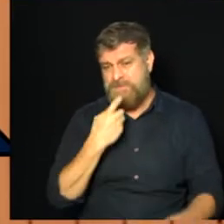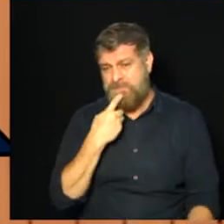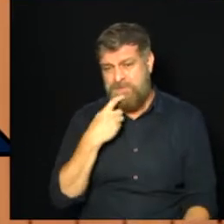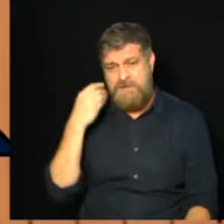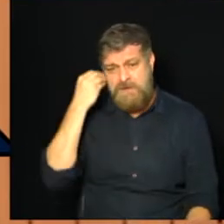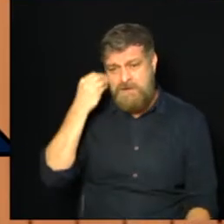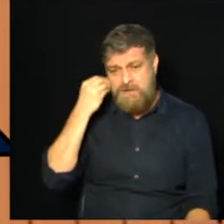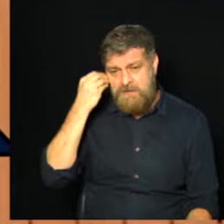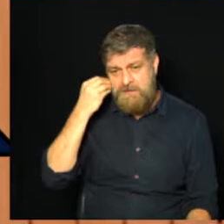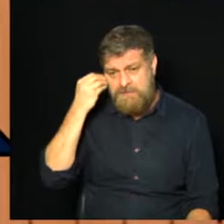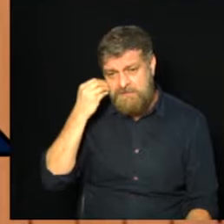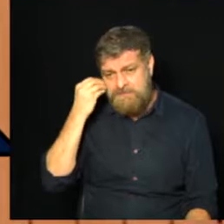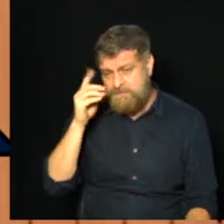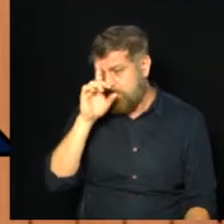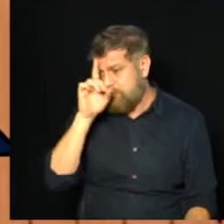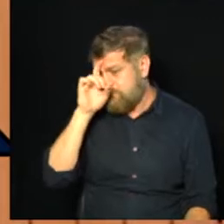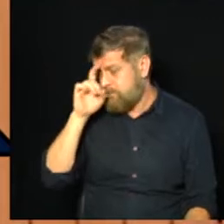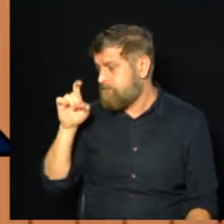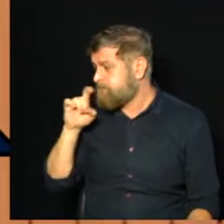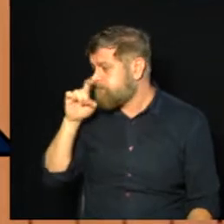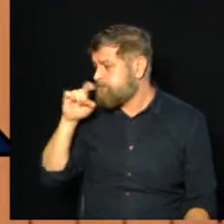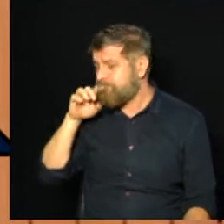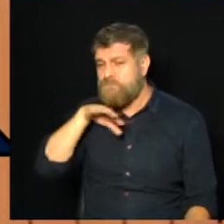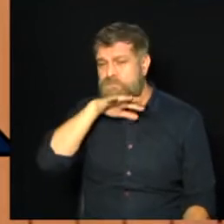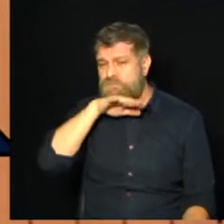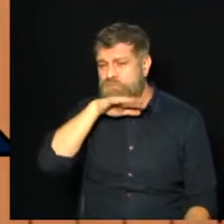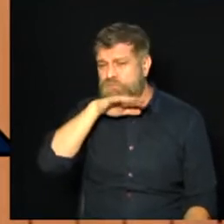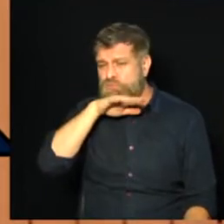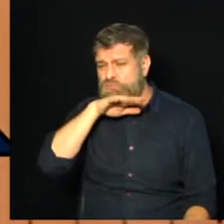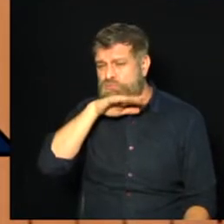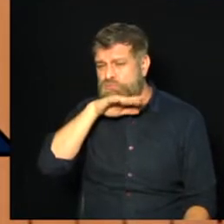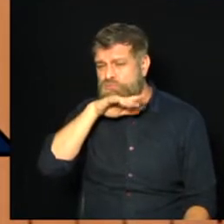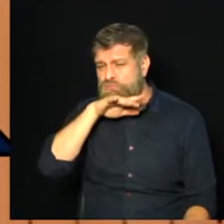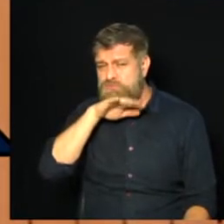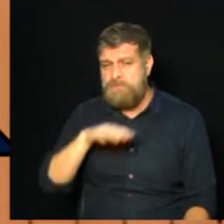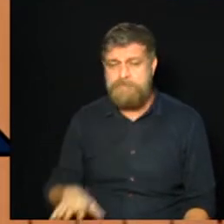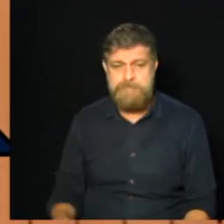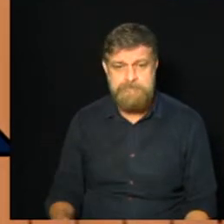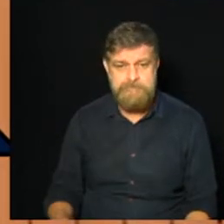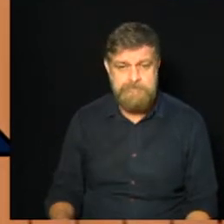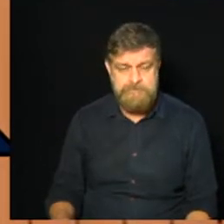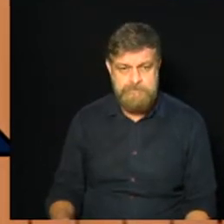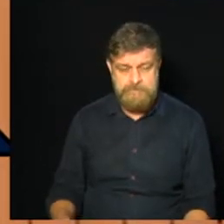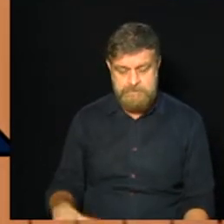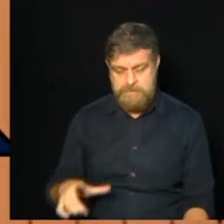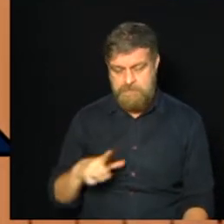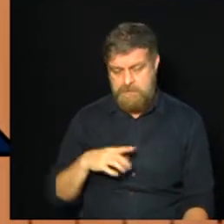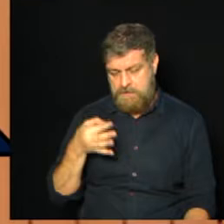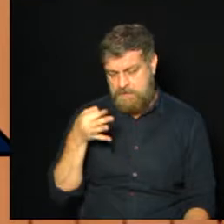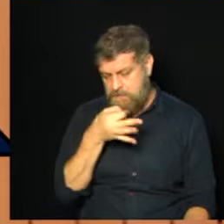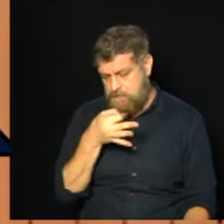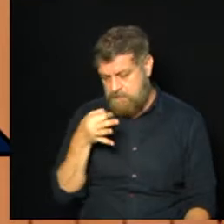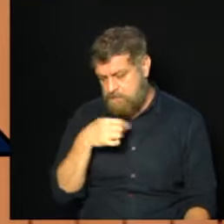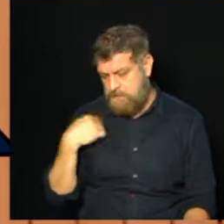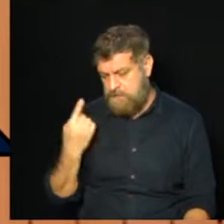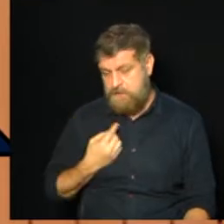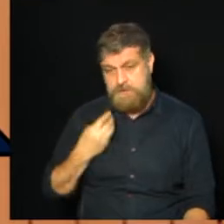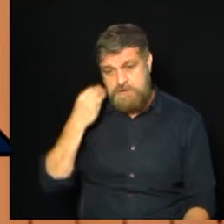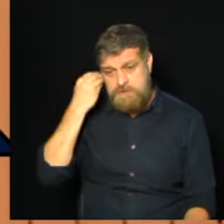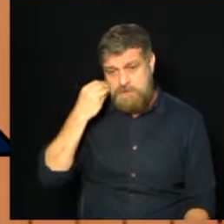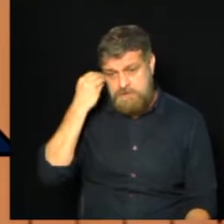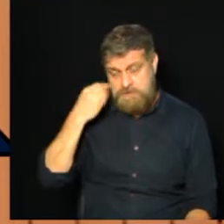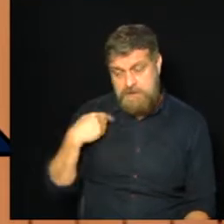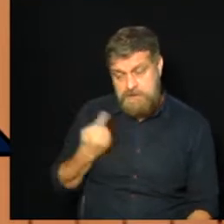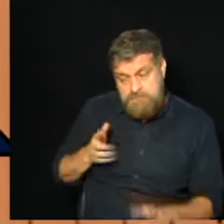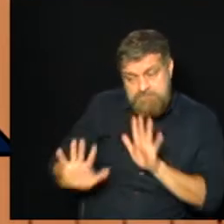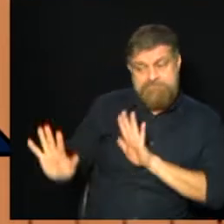experiência com o Hospital Ouro Verde. Então, tem aquela fala assim, né, que a gente vive as coisas e a gente vira bicho